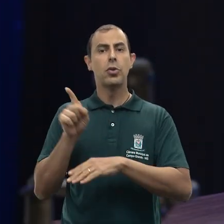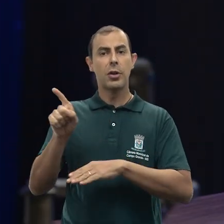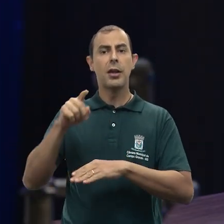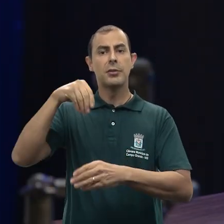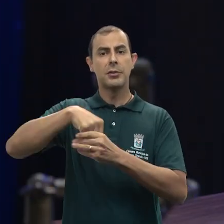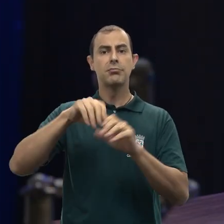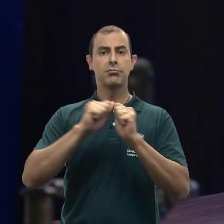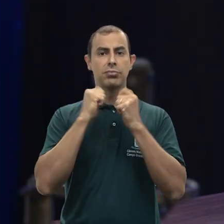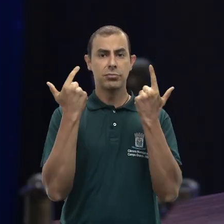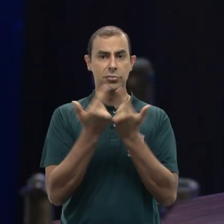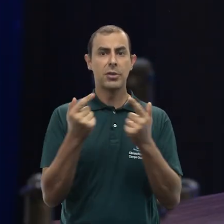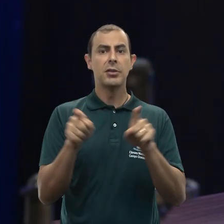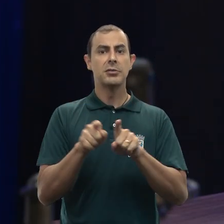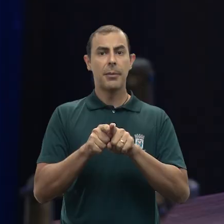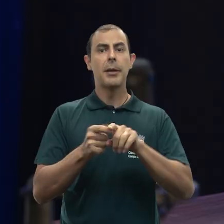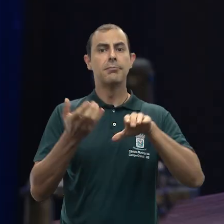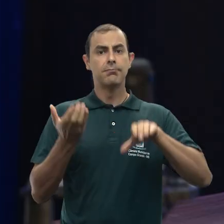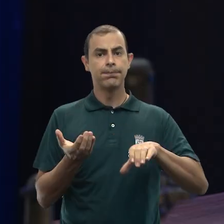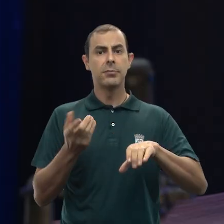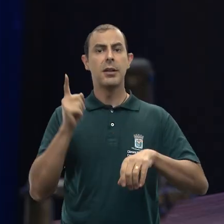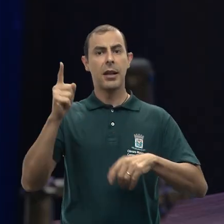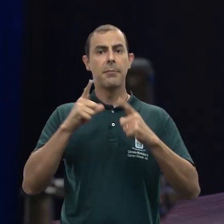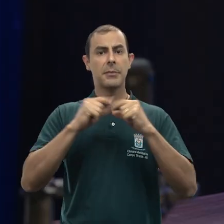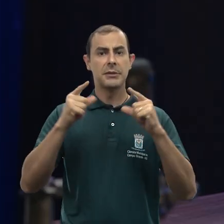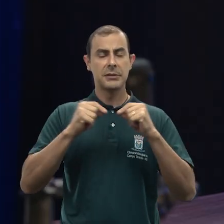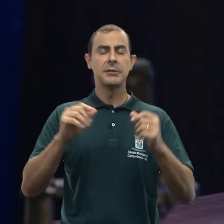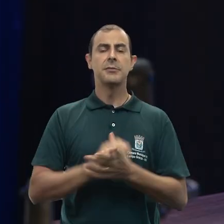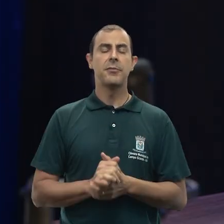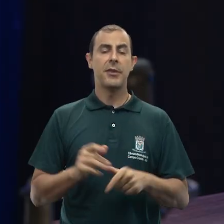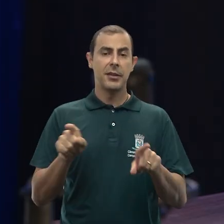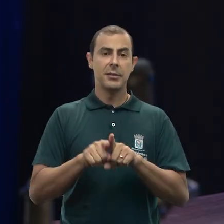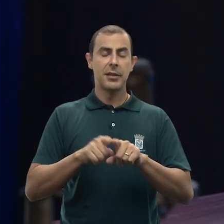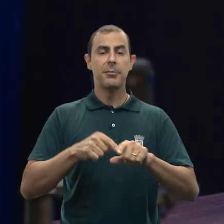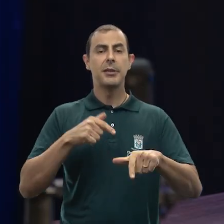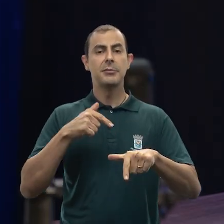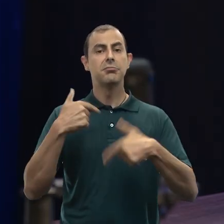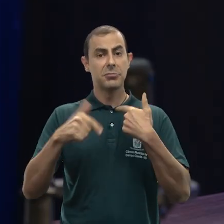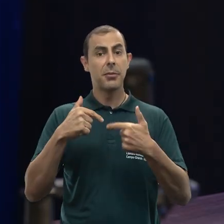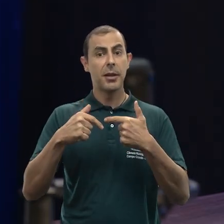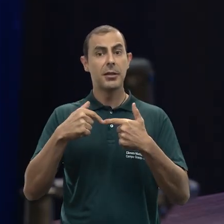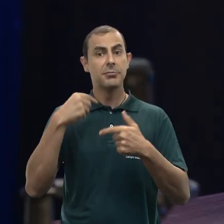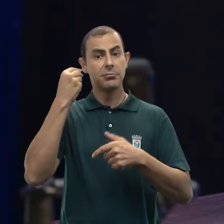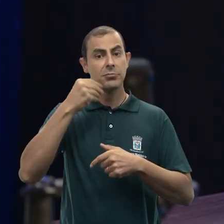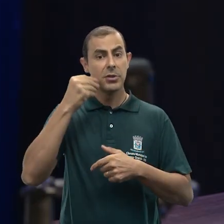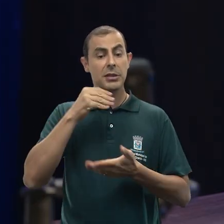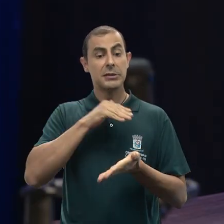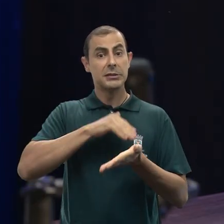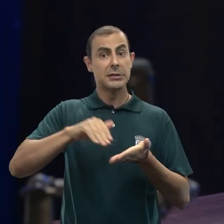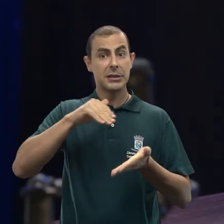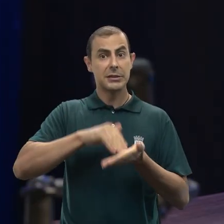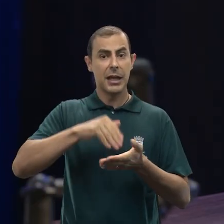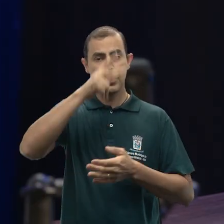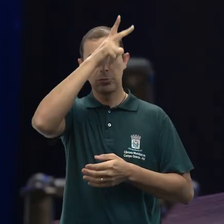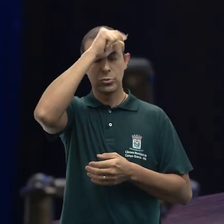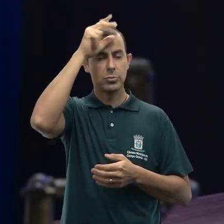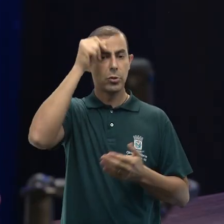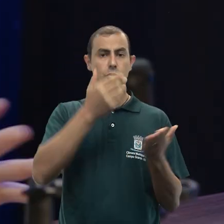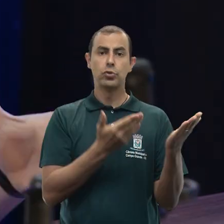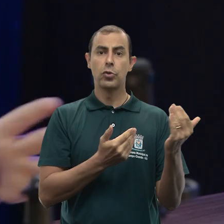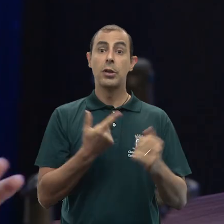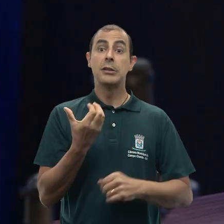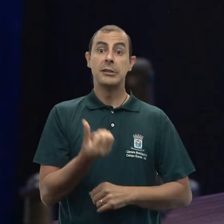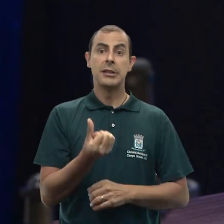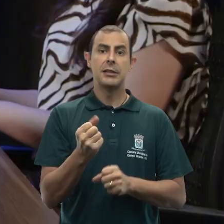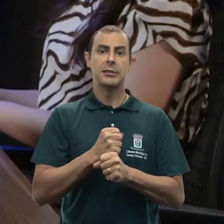Grosso do Sul, no Congresso Nacional, e também tive a oportunidade durante 6 anos de ser secretário municipal de juventude aqui em Campo Grande. E